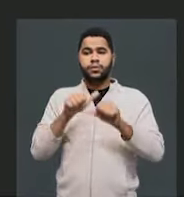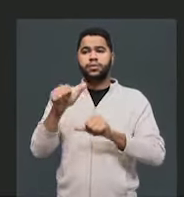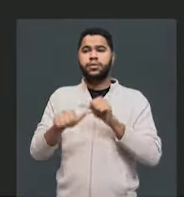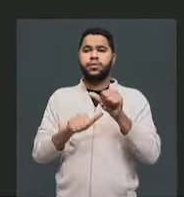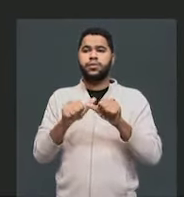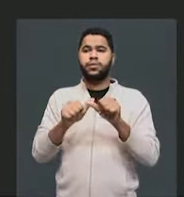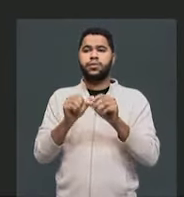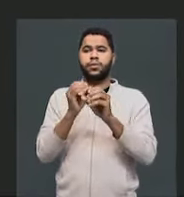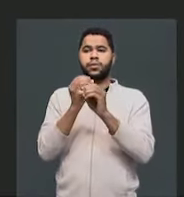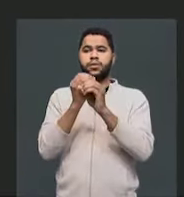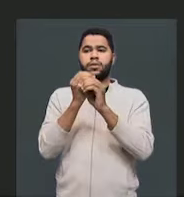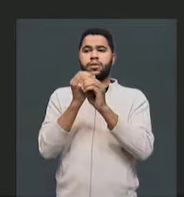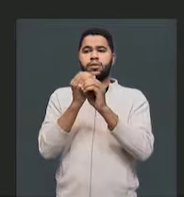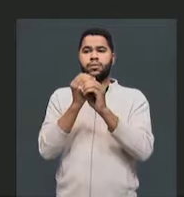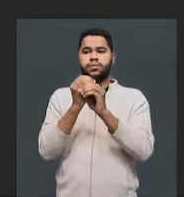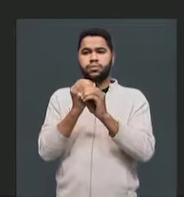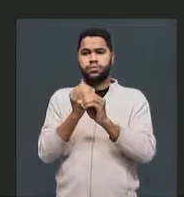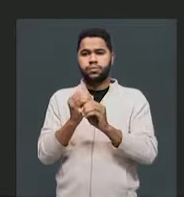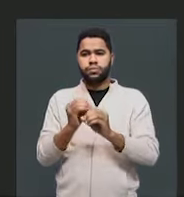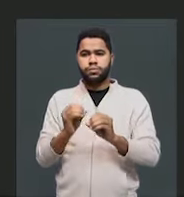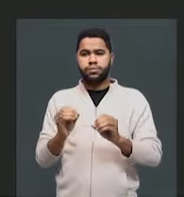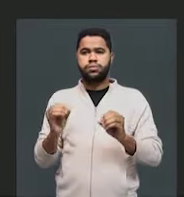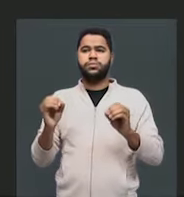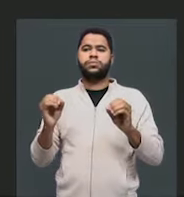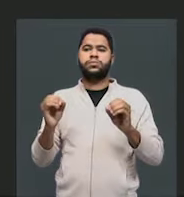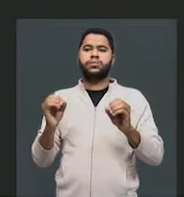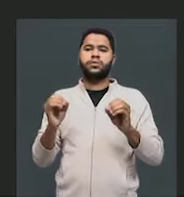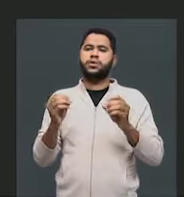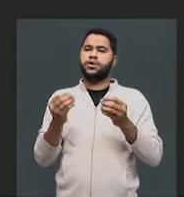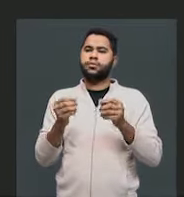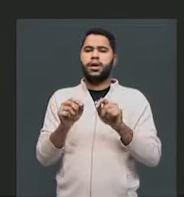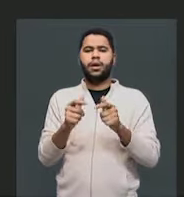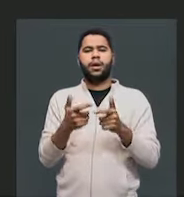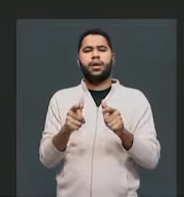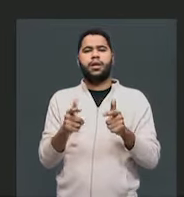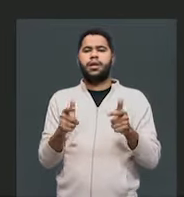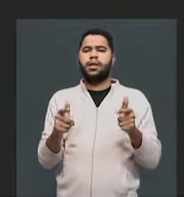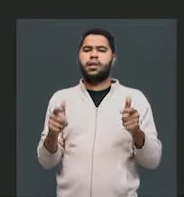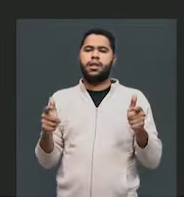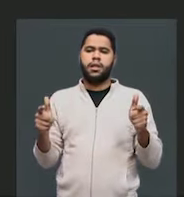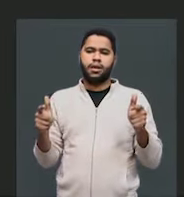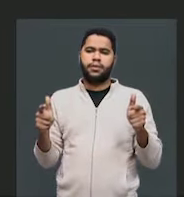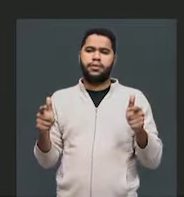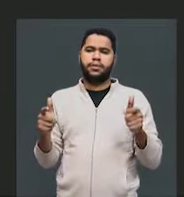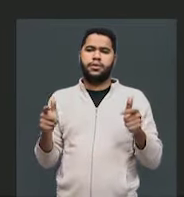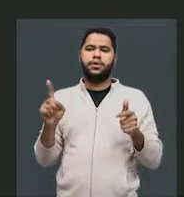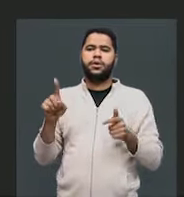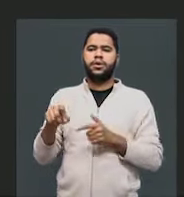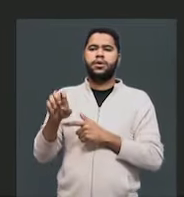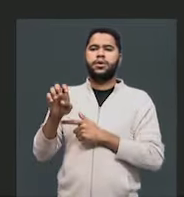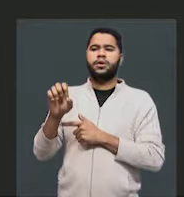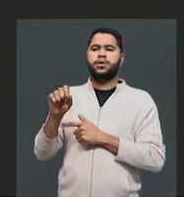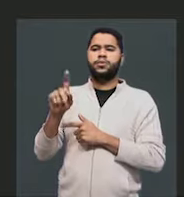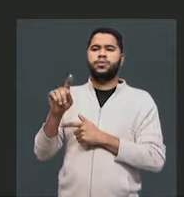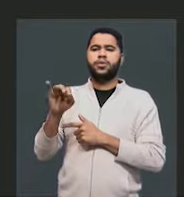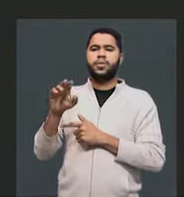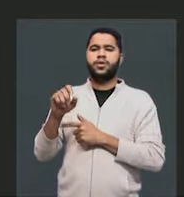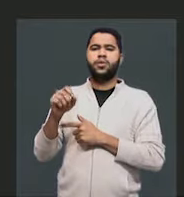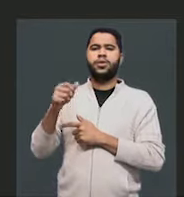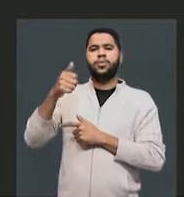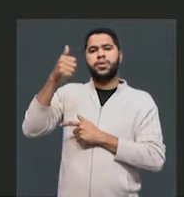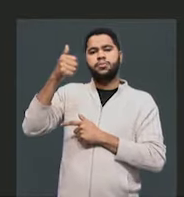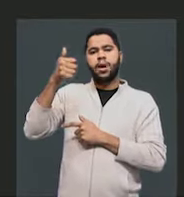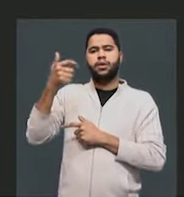por meiose, olha, dividir, né, o número de cromossomos e vai gerar o espermatócito